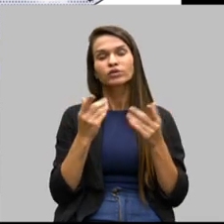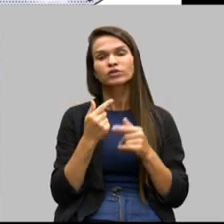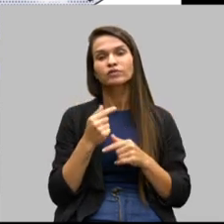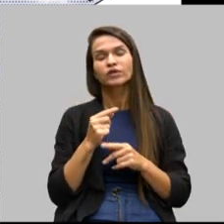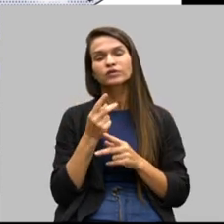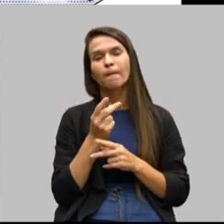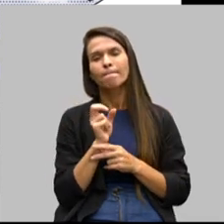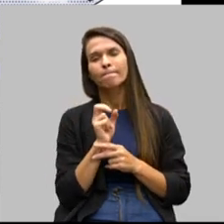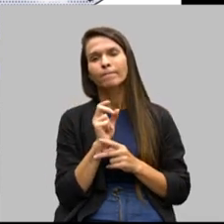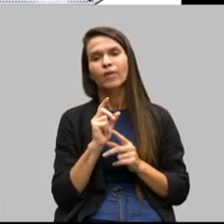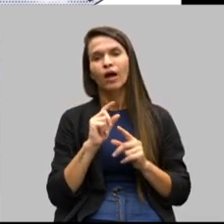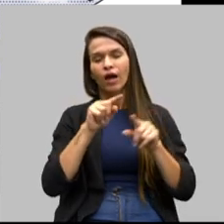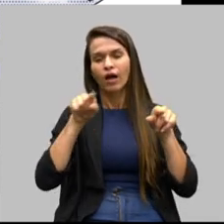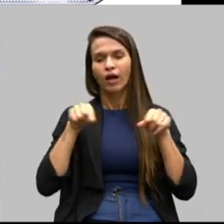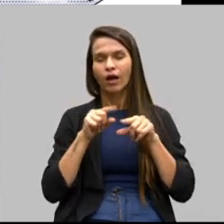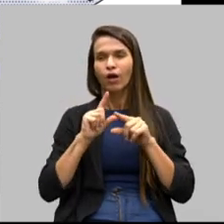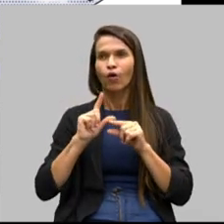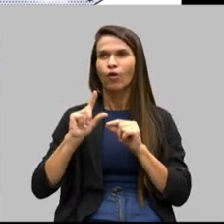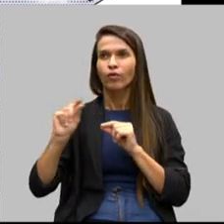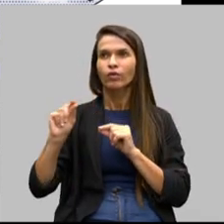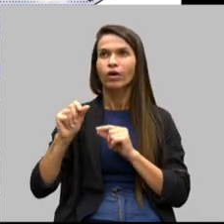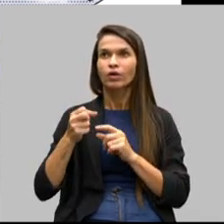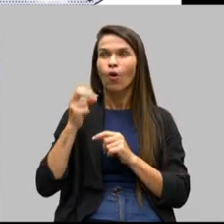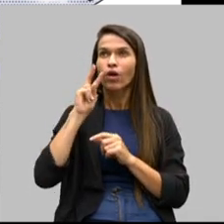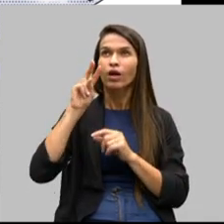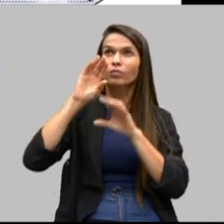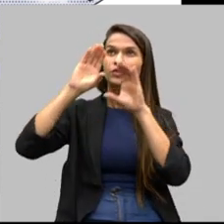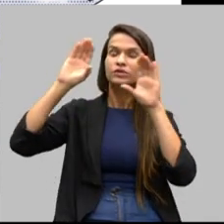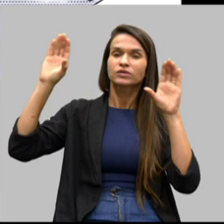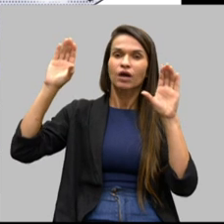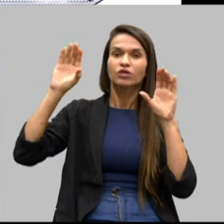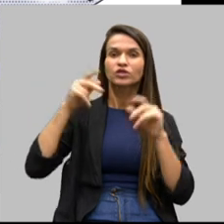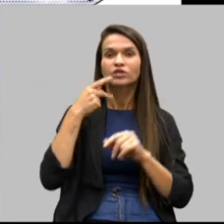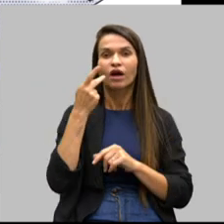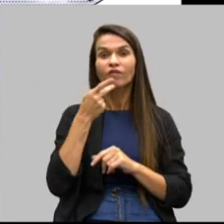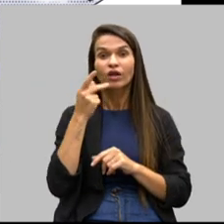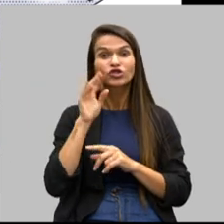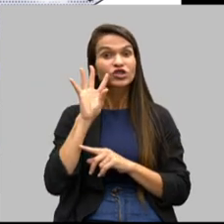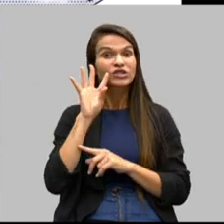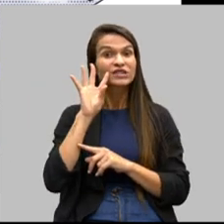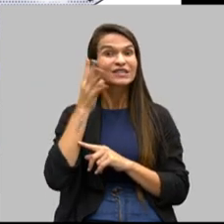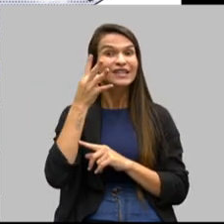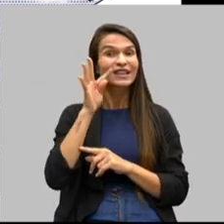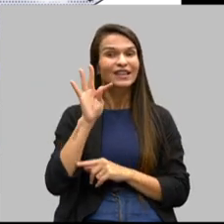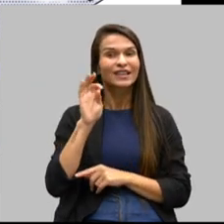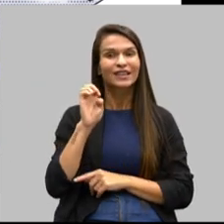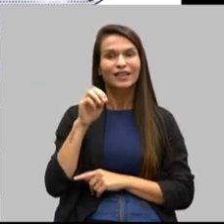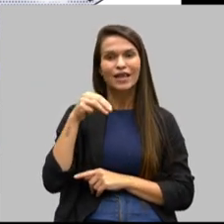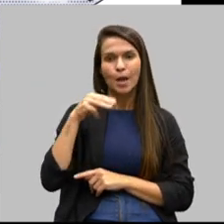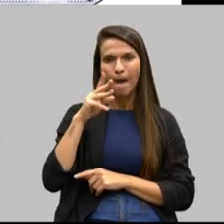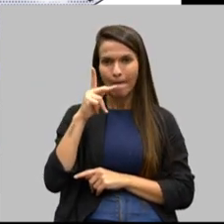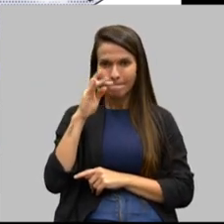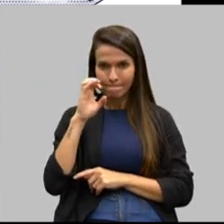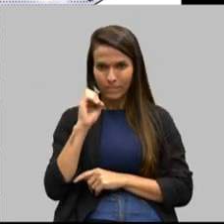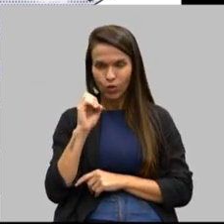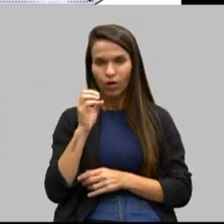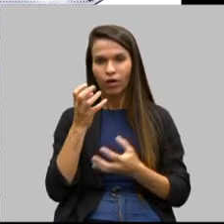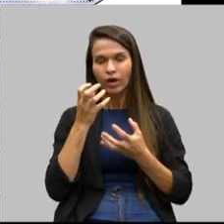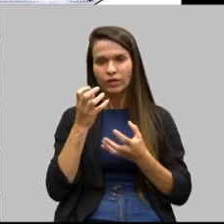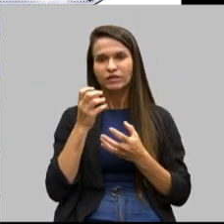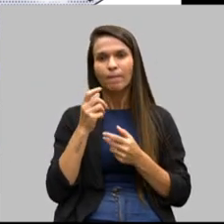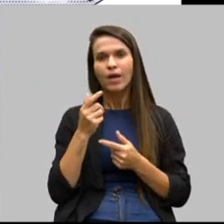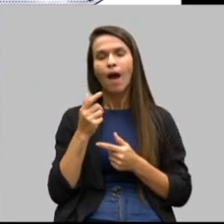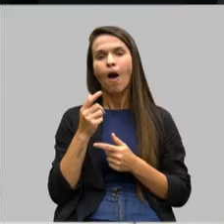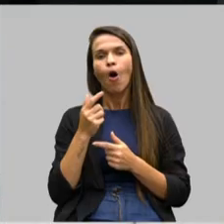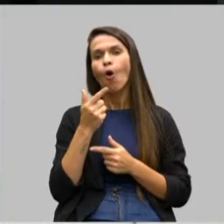dessa sala, olharem para o céu, a gente está falando de tempo. Se eu quero saber se a próxima estação do